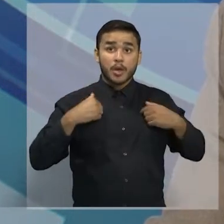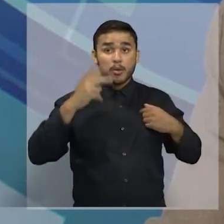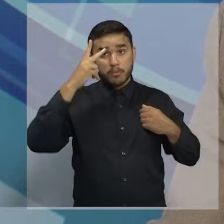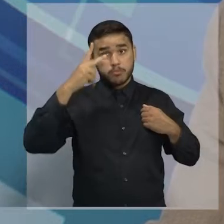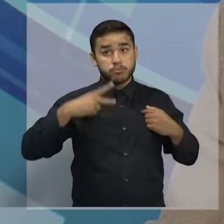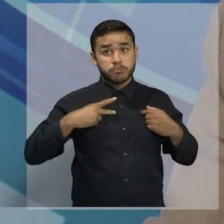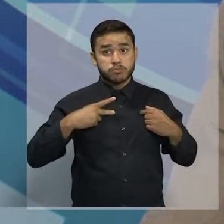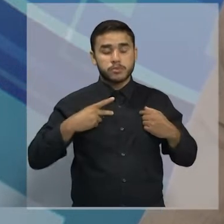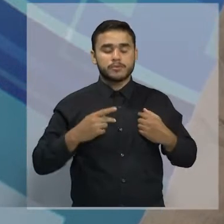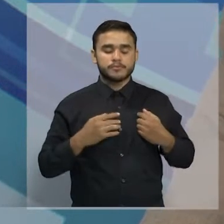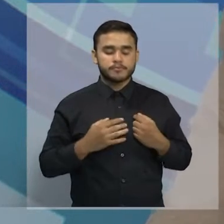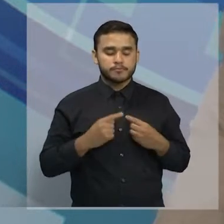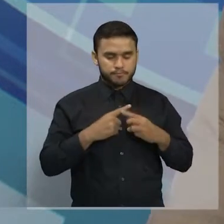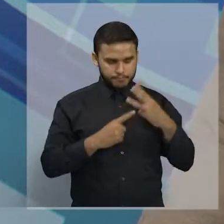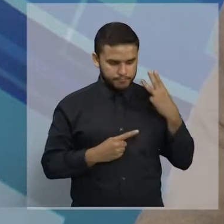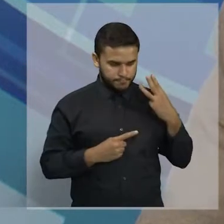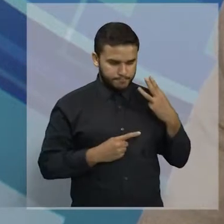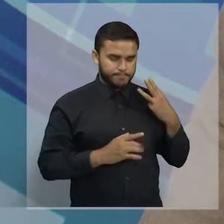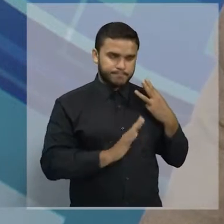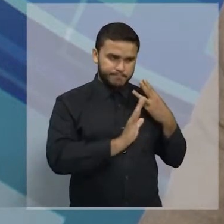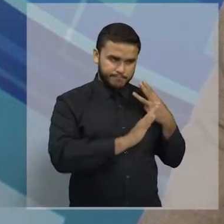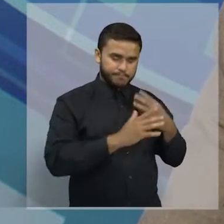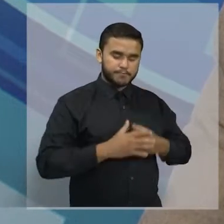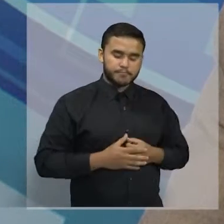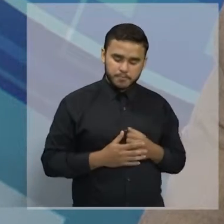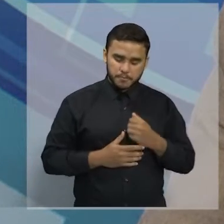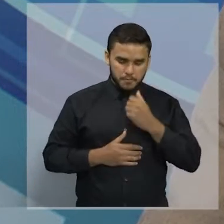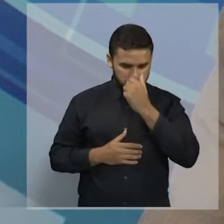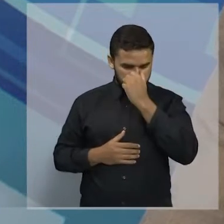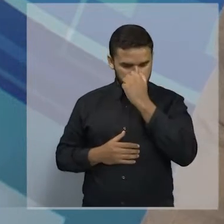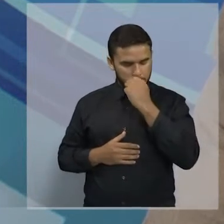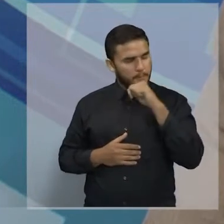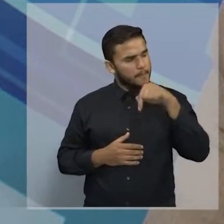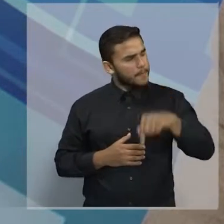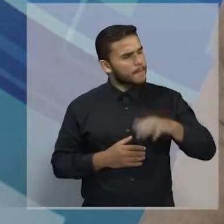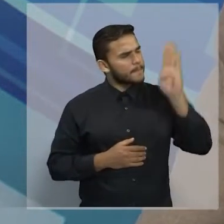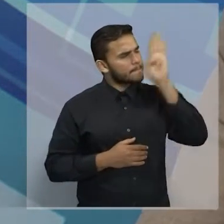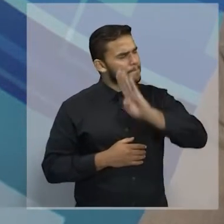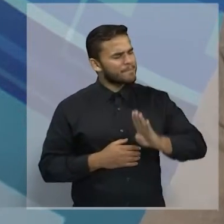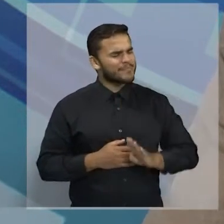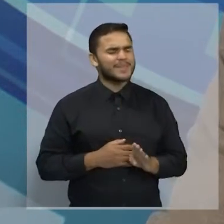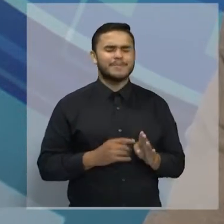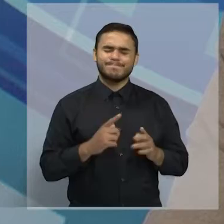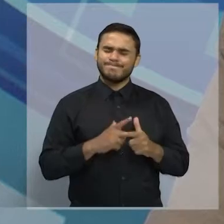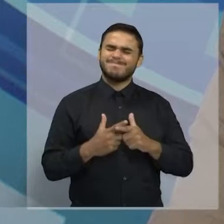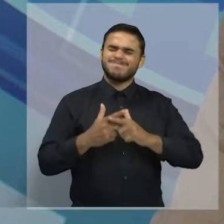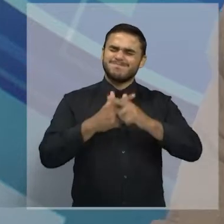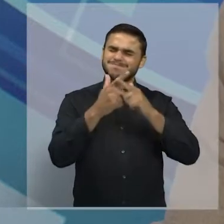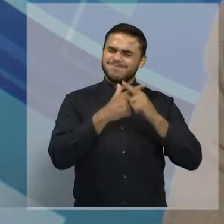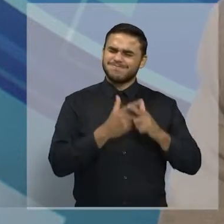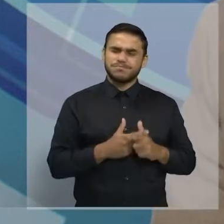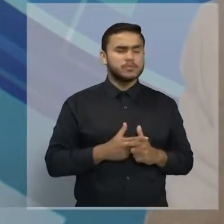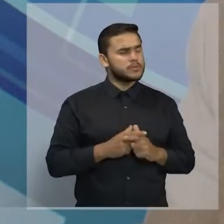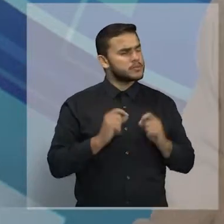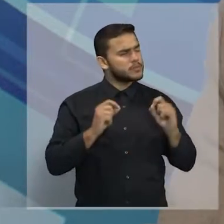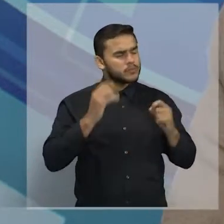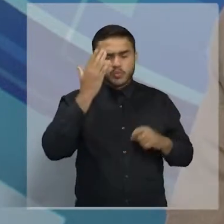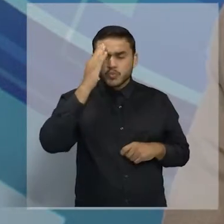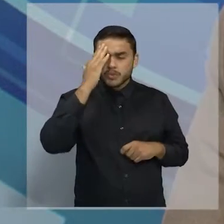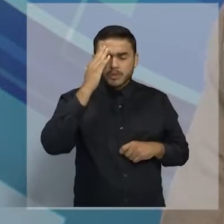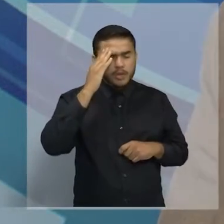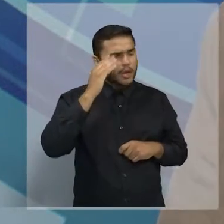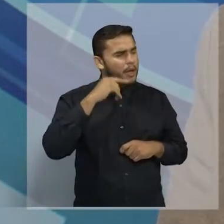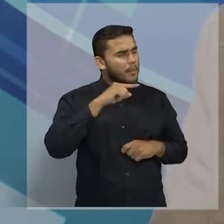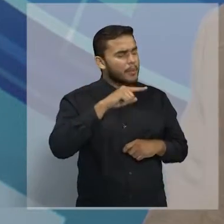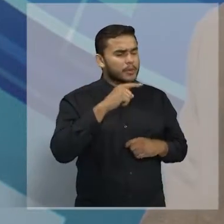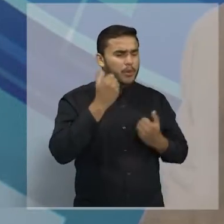hoje no Brasil, e o Arnaldo já tocou nesse assunto, é que existe uma confusão muito grande de entender os